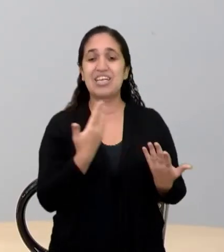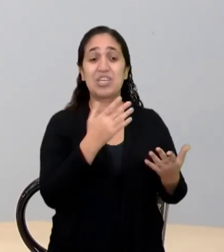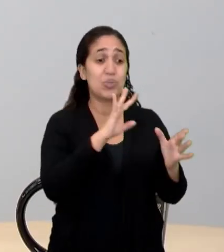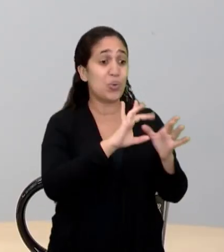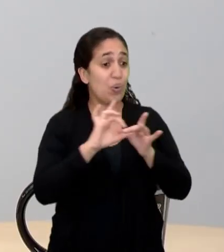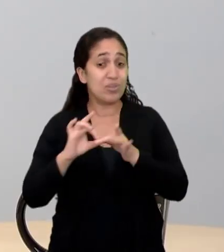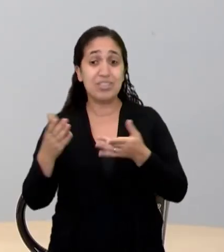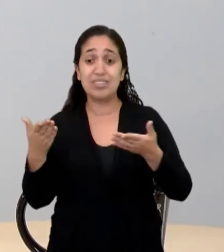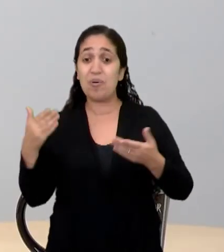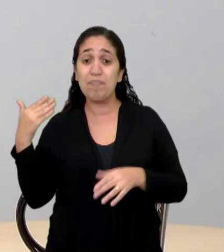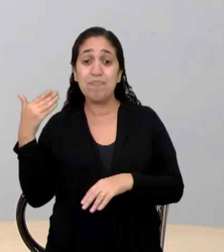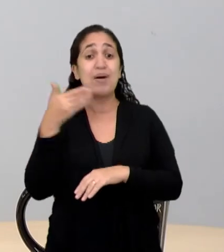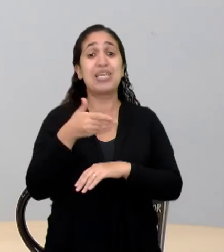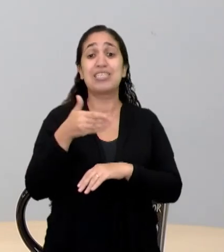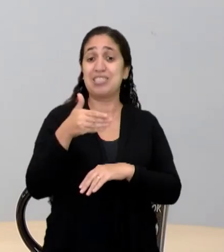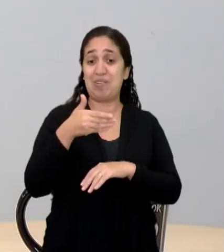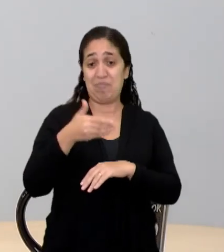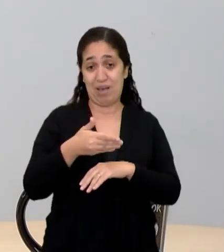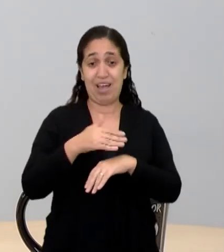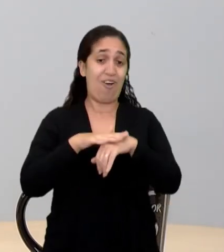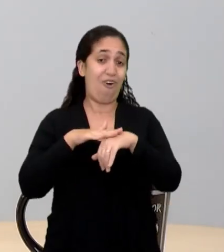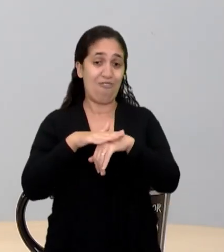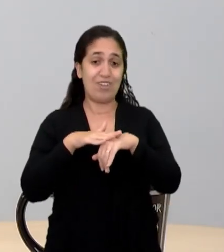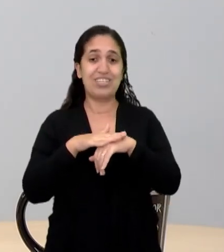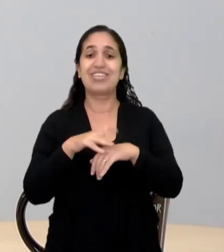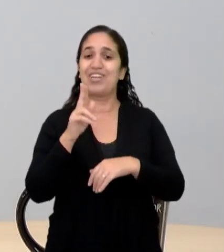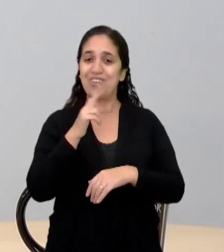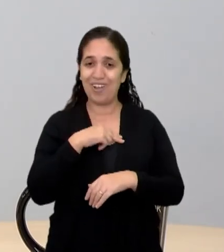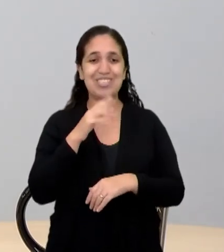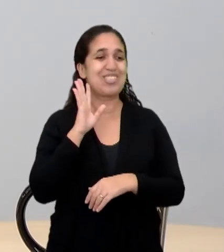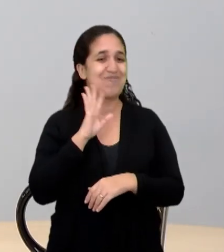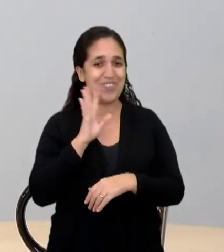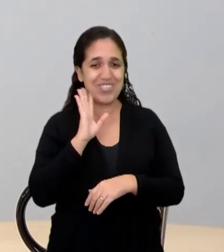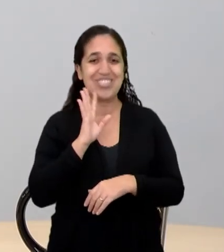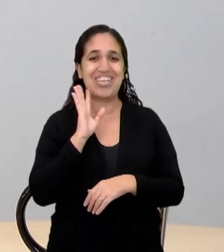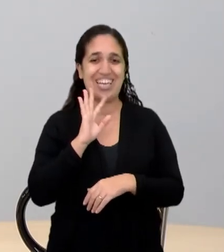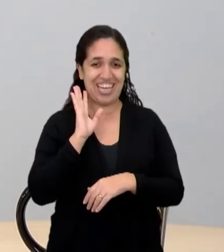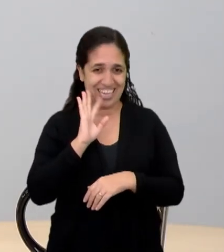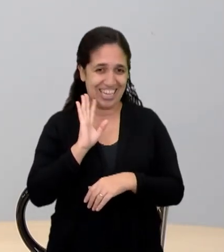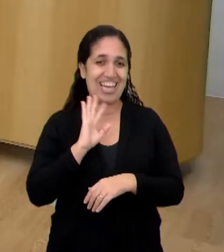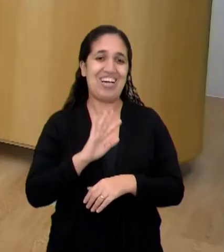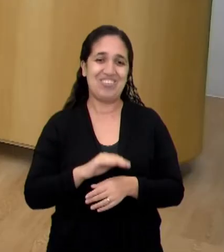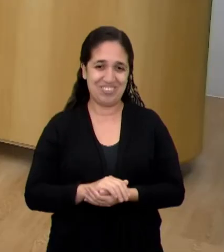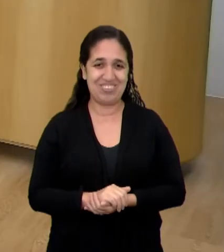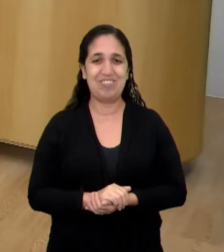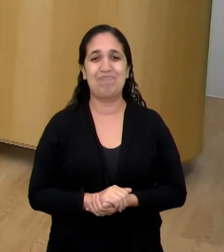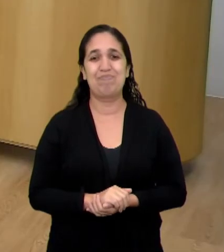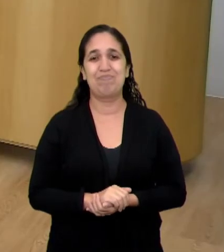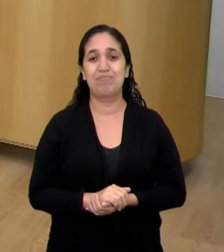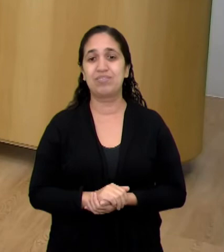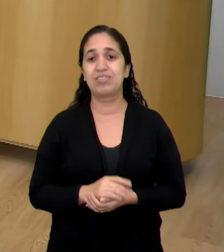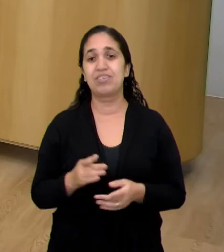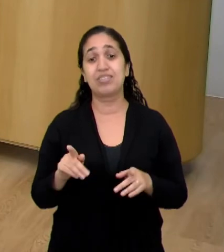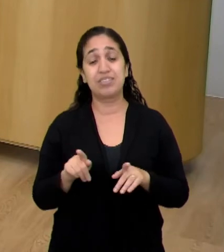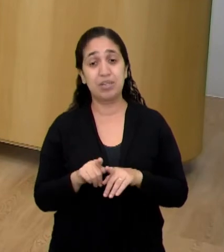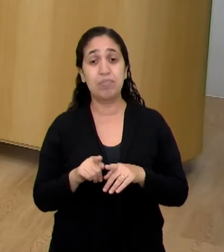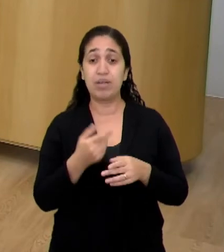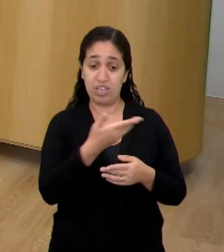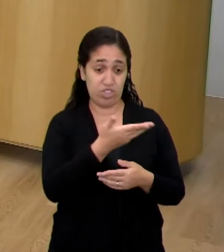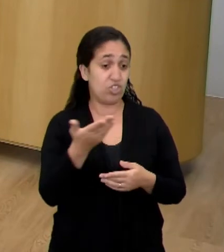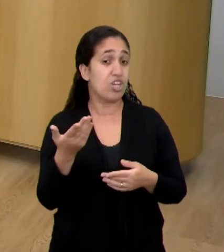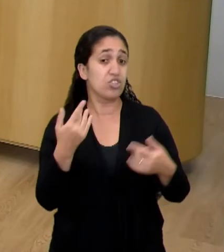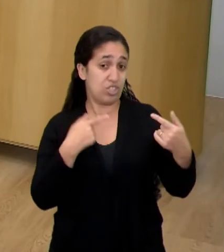poder participar e falar um pouquinho com vocês. Nossa, sensacional. E com a fala da Djamila, não precisa falar mais nada. E aí, quando ela fala do negócio do poder, é o que a gente estava falando,